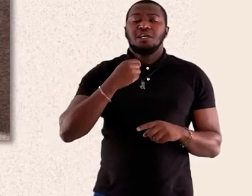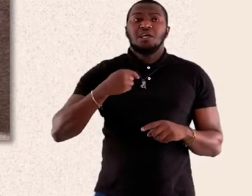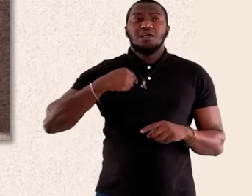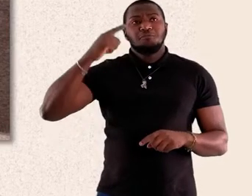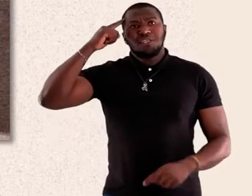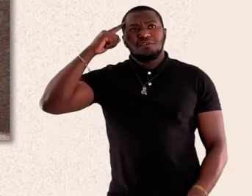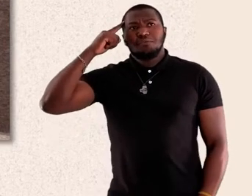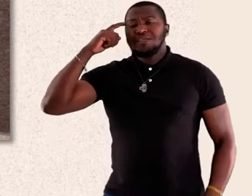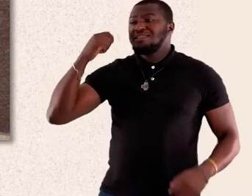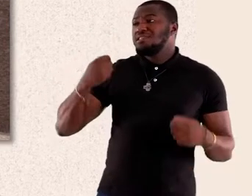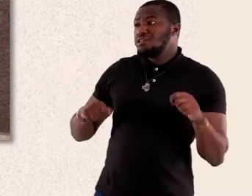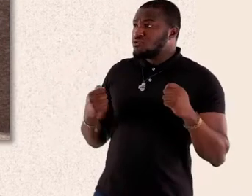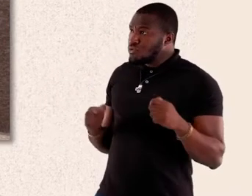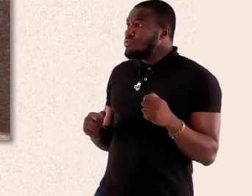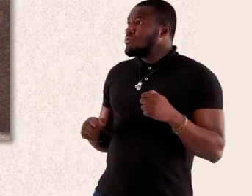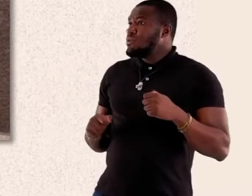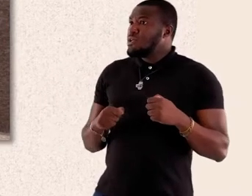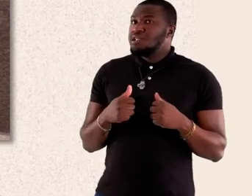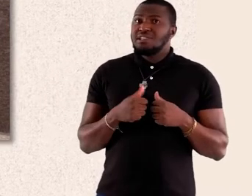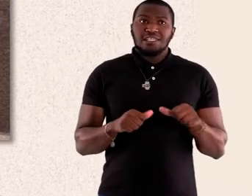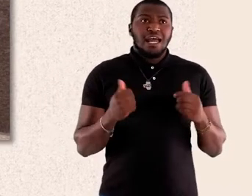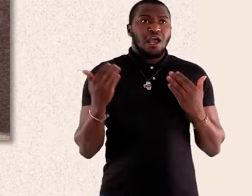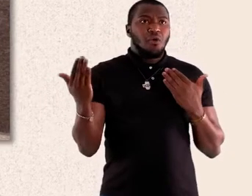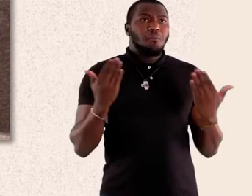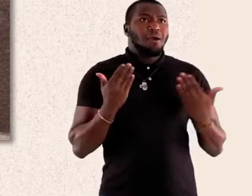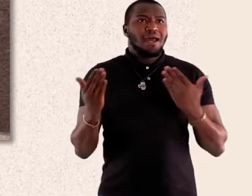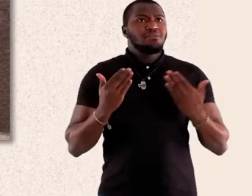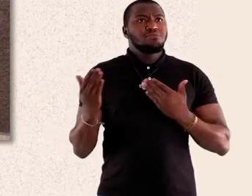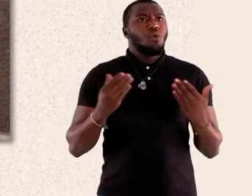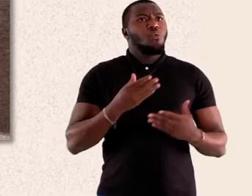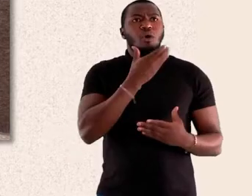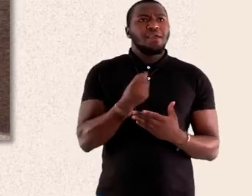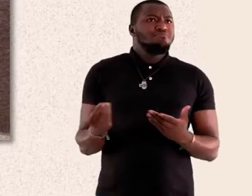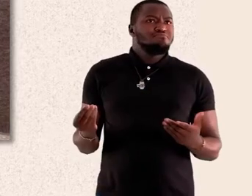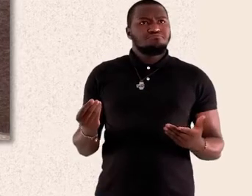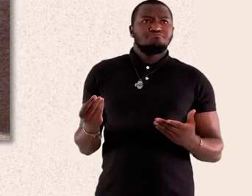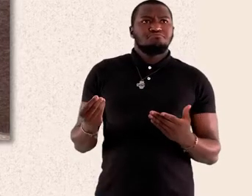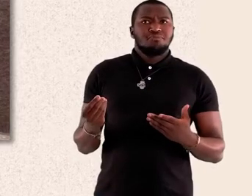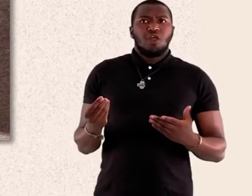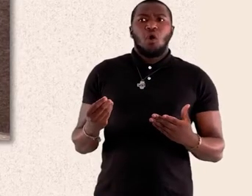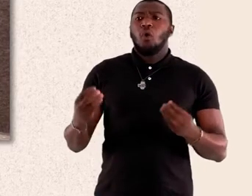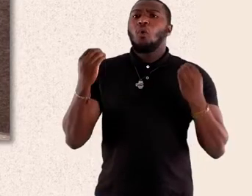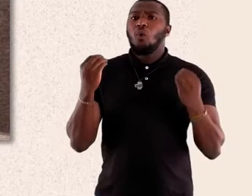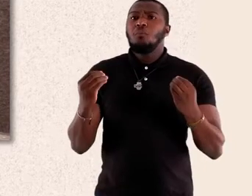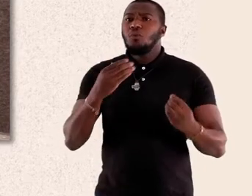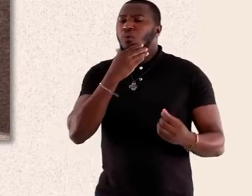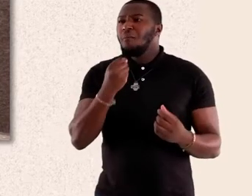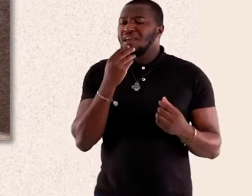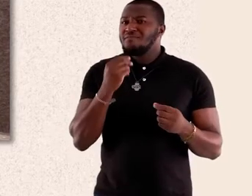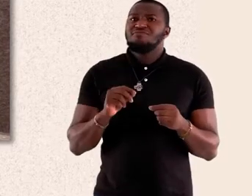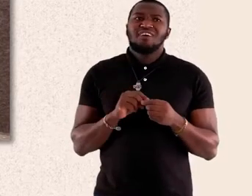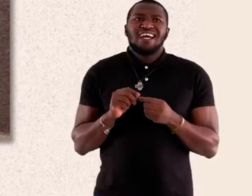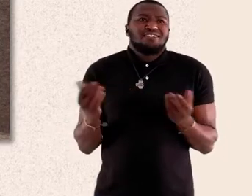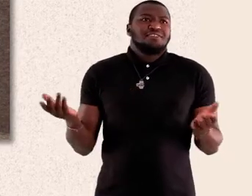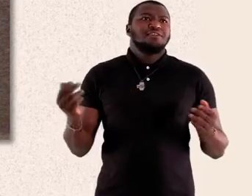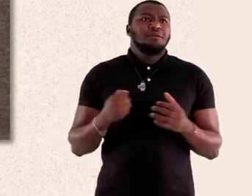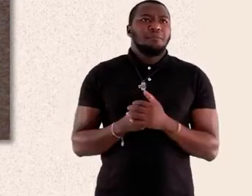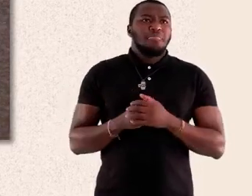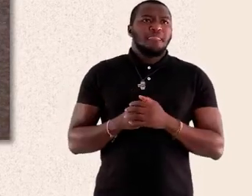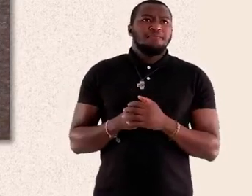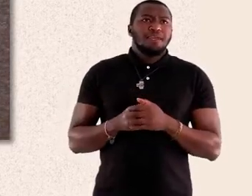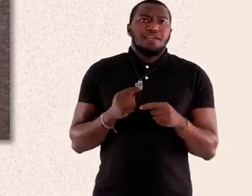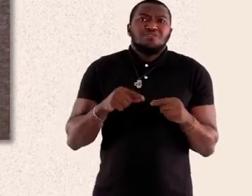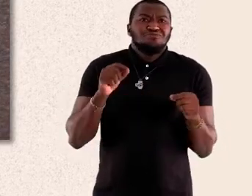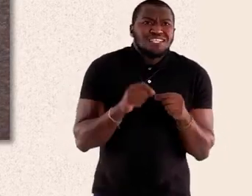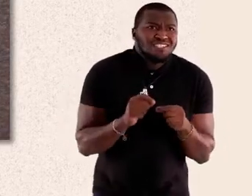aquelas expectativas que eram expectativas muito relacionadas a um comportamento masculino Ah e assim eu fazia